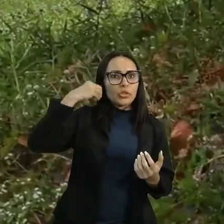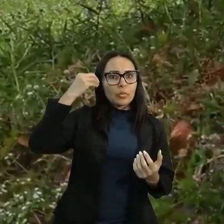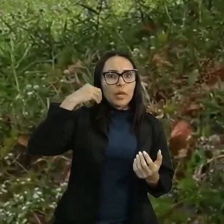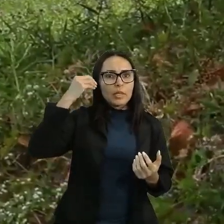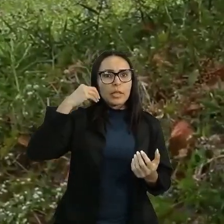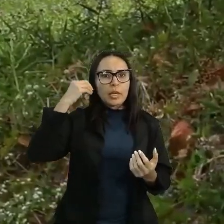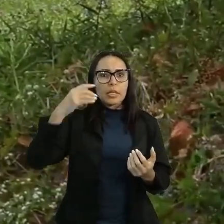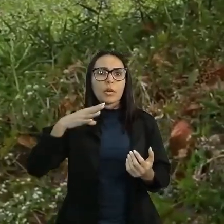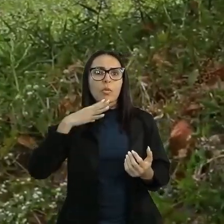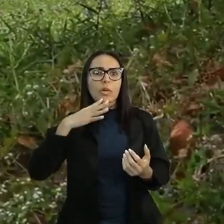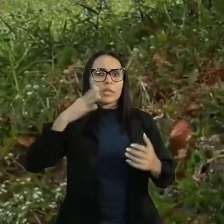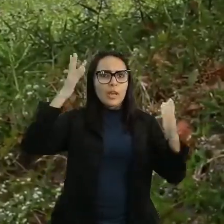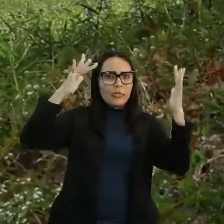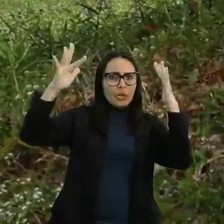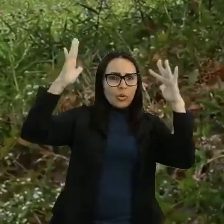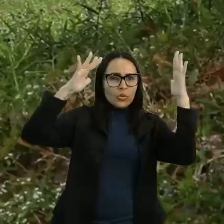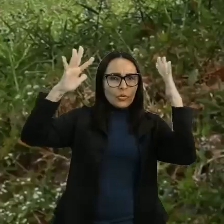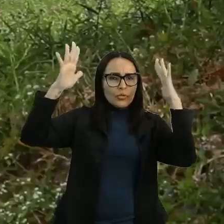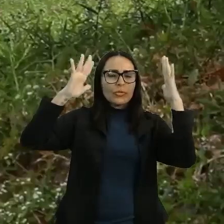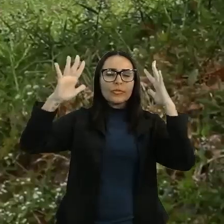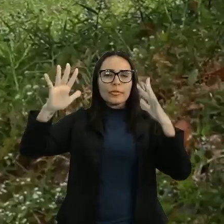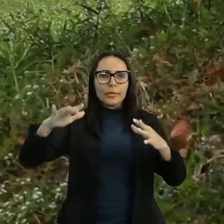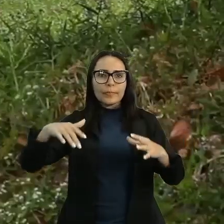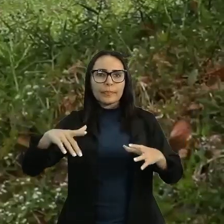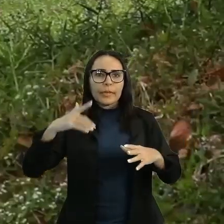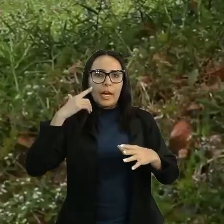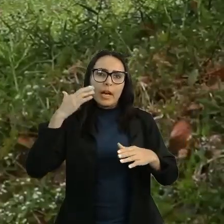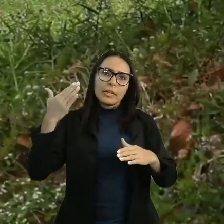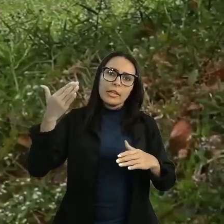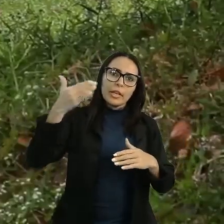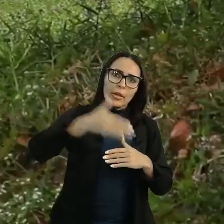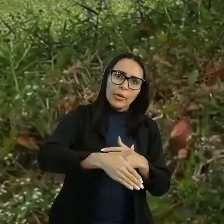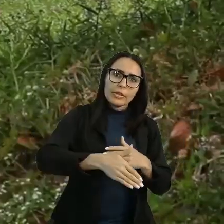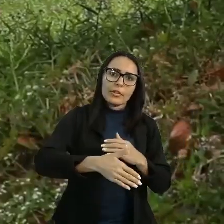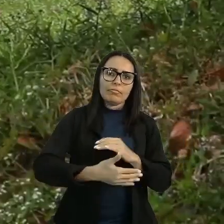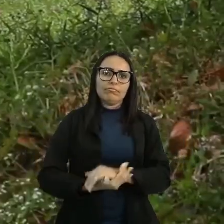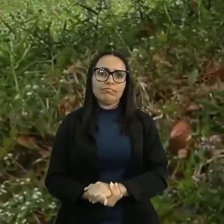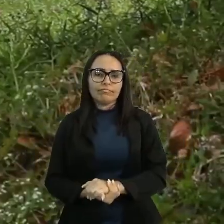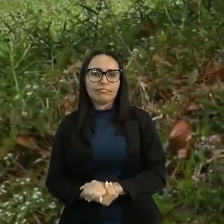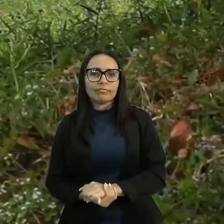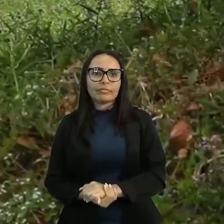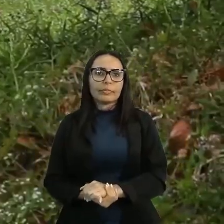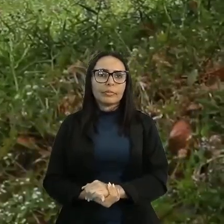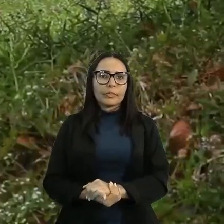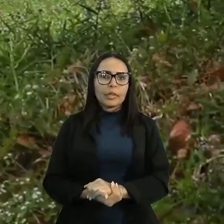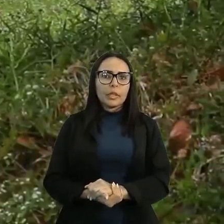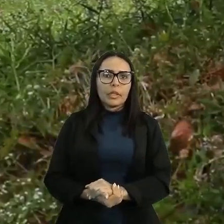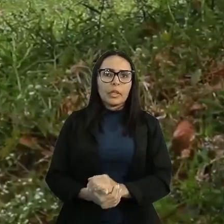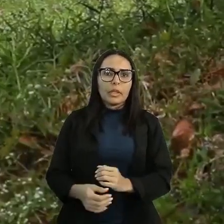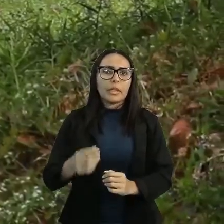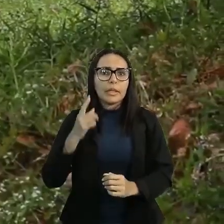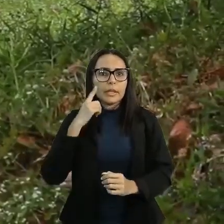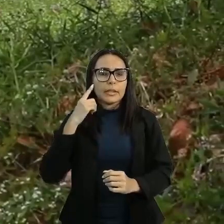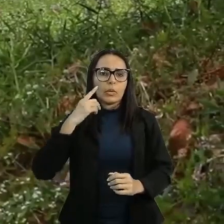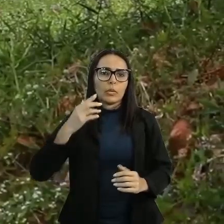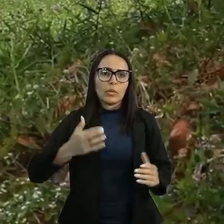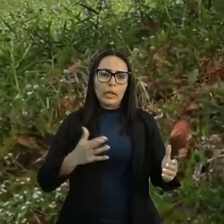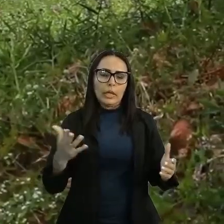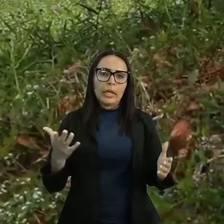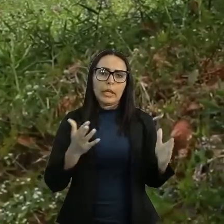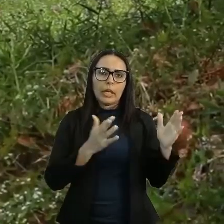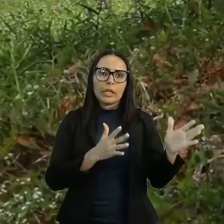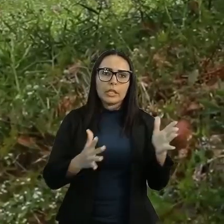aqui ou ter acesso, ela pode? Claro, totalmente aberto ao público. Então, o que a gente participou aqui, qualquer pessoa que vier Totalmente. pode A nossa participar. identidade